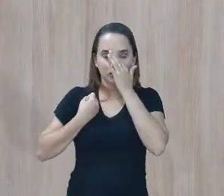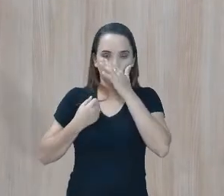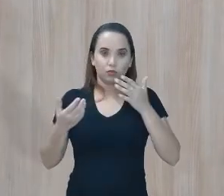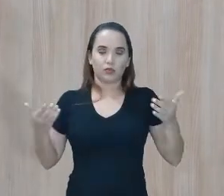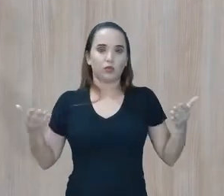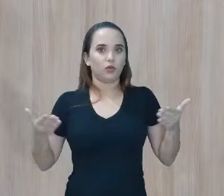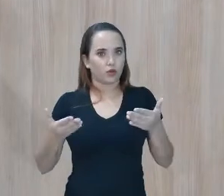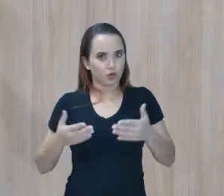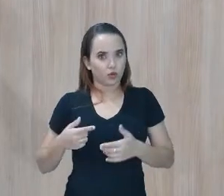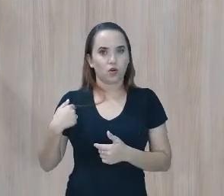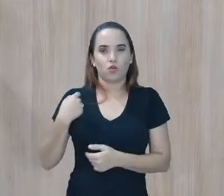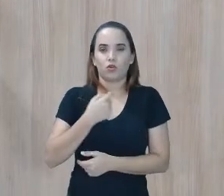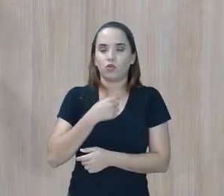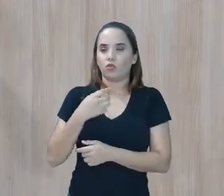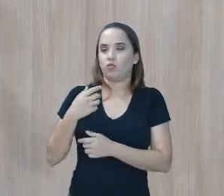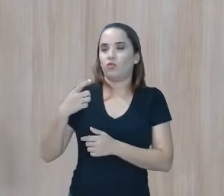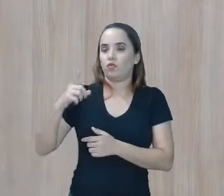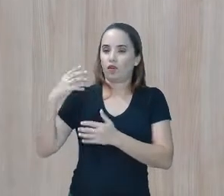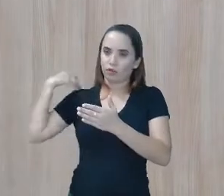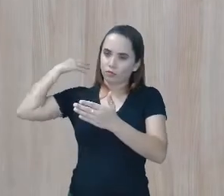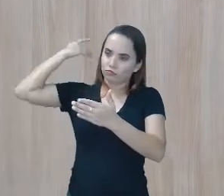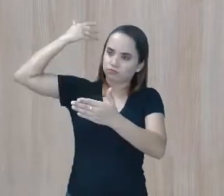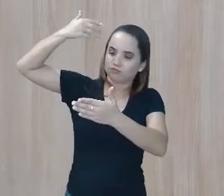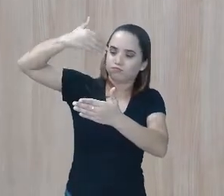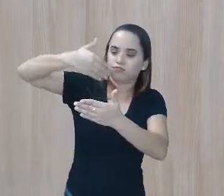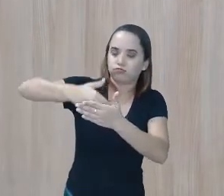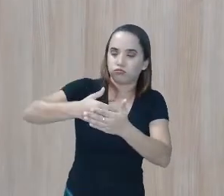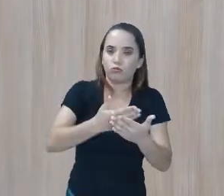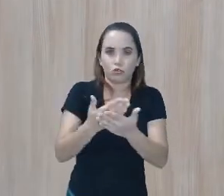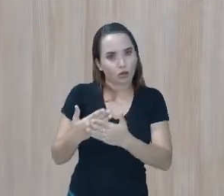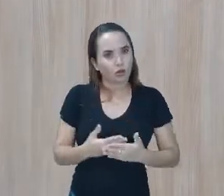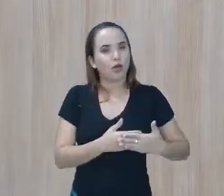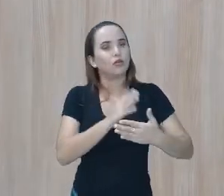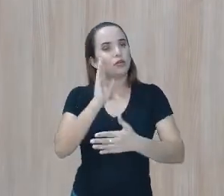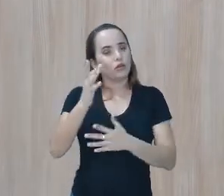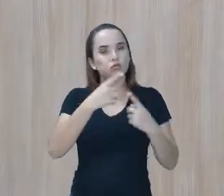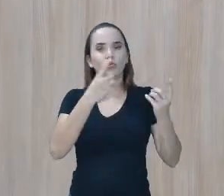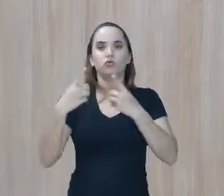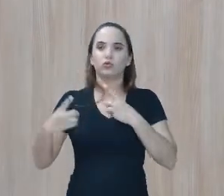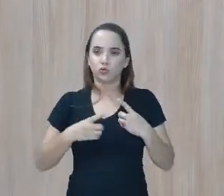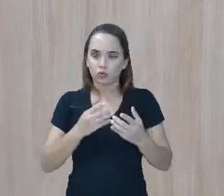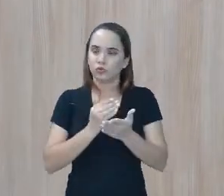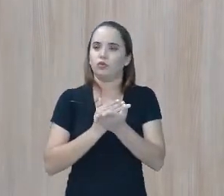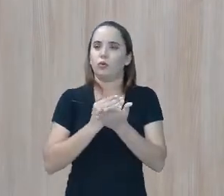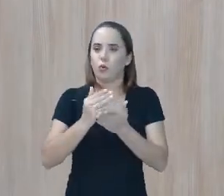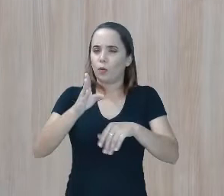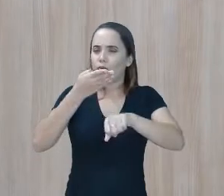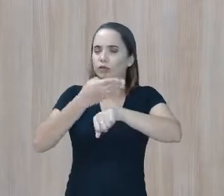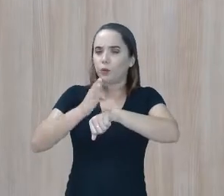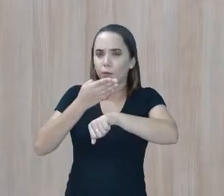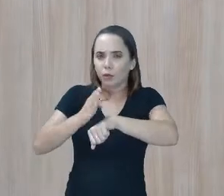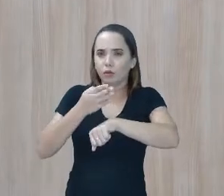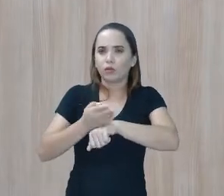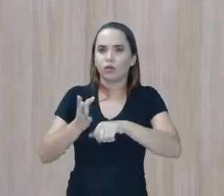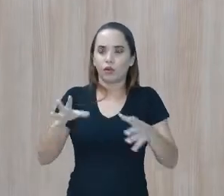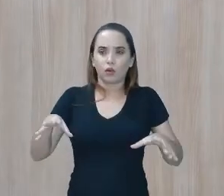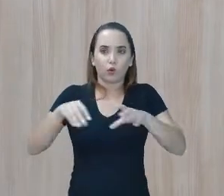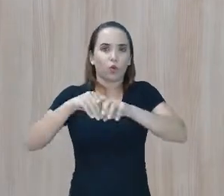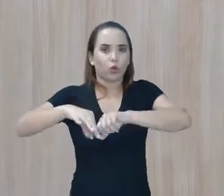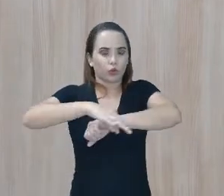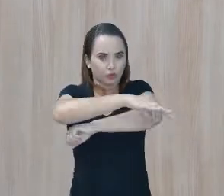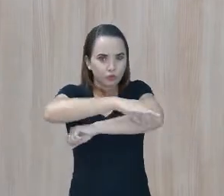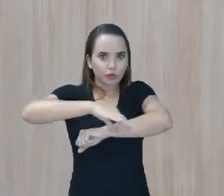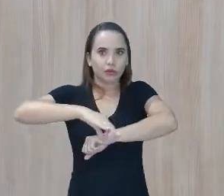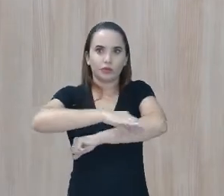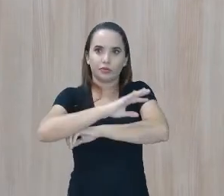tudo que a gente discutiu nas aulas anteriores e nesse primeiro momento e vai começar a praticar colocando na reta. Então,